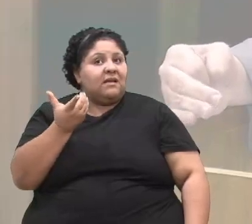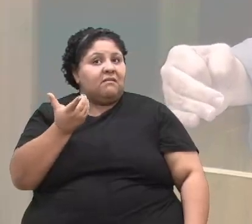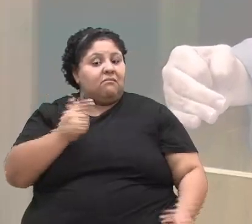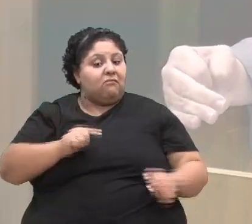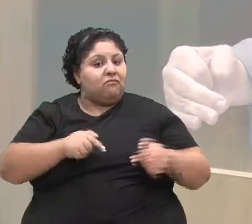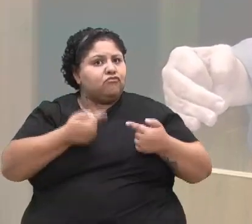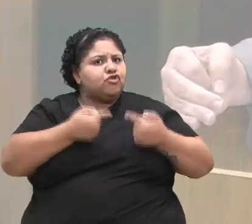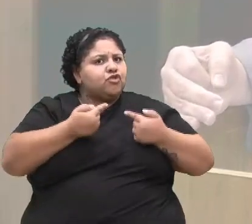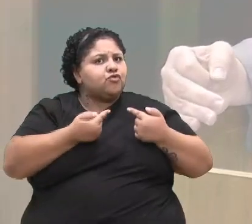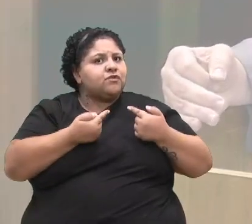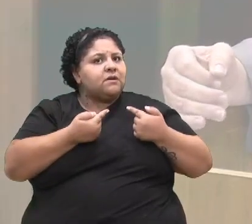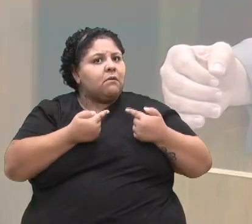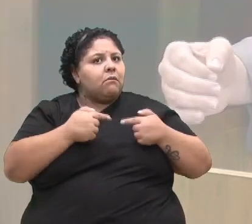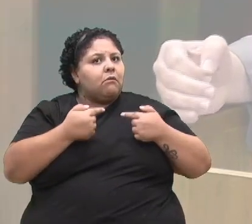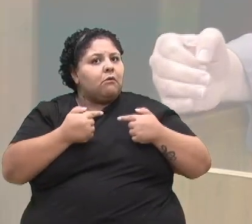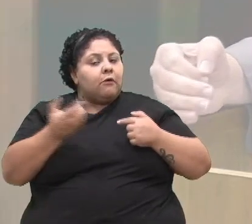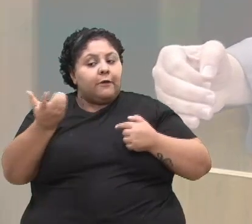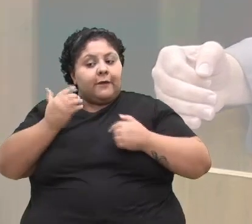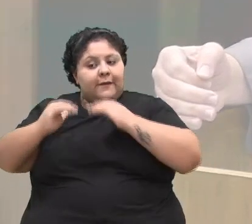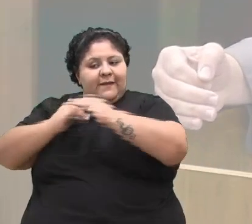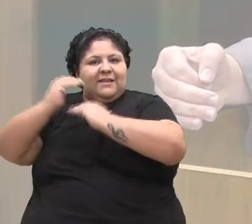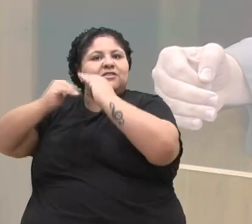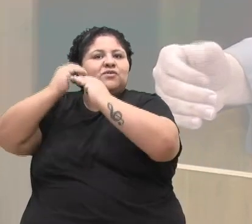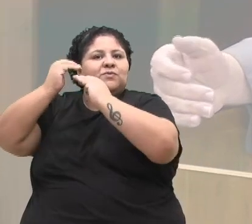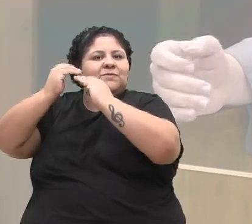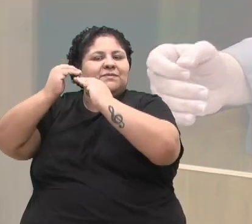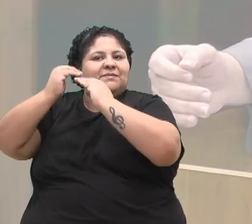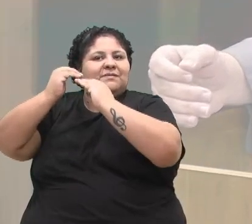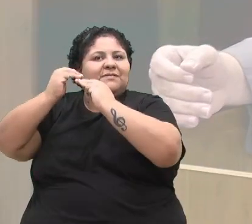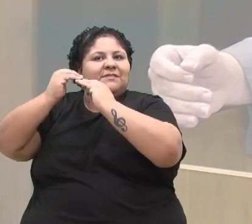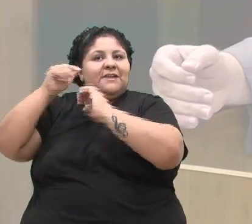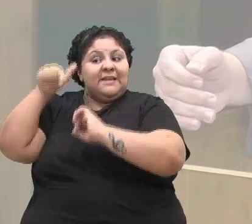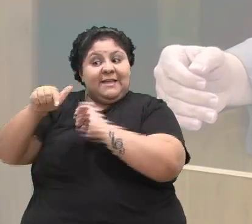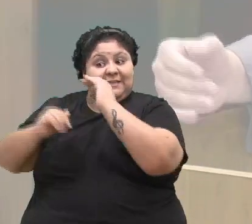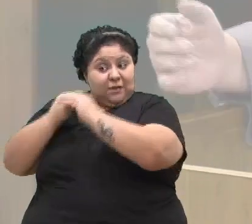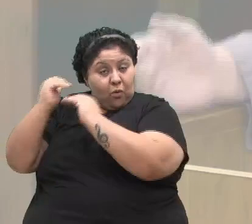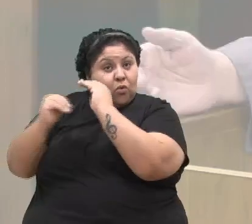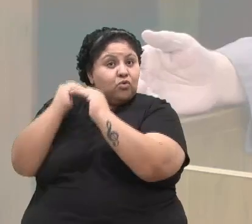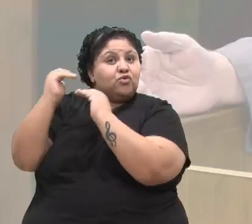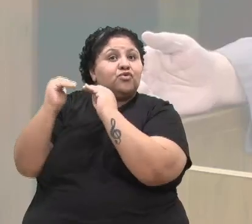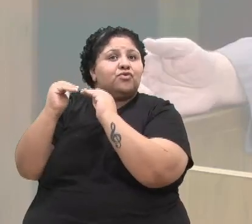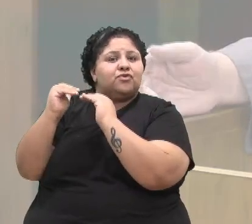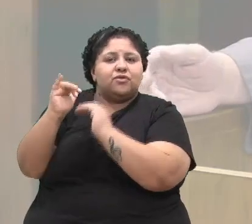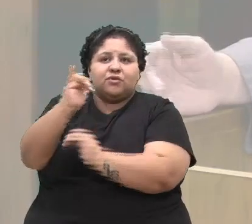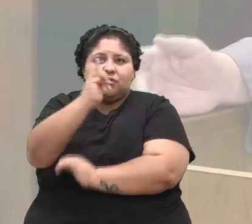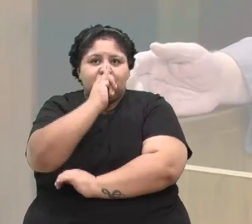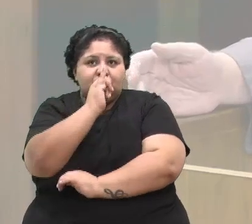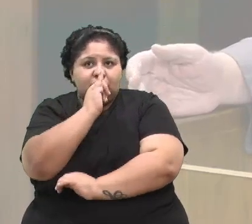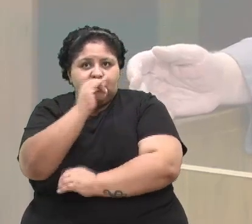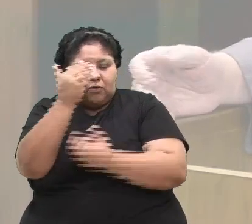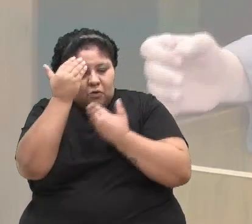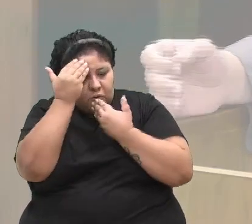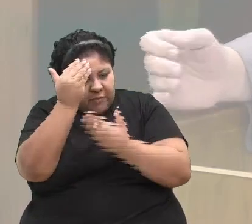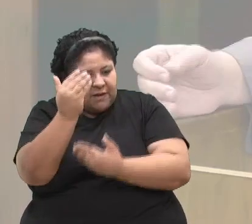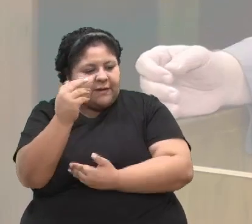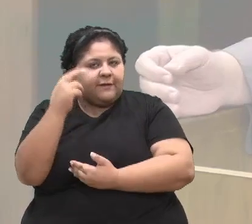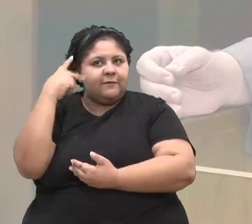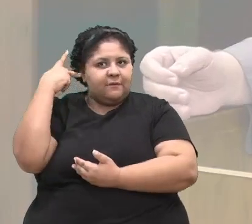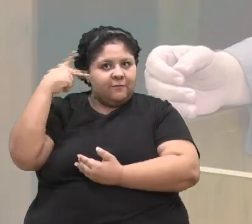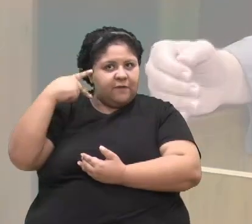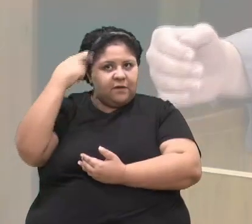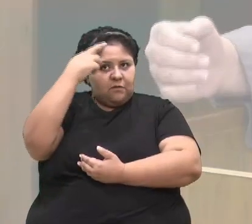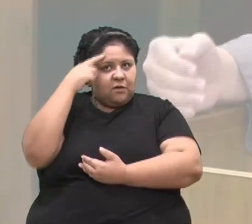querem construção. E essa construção, posso dar como exemplo, muito obrigado, vereador Rafael, pelas suas palavras, muito